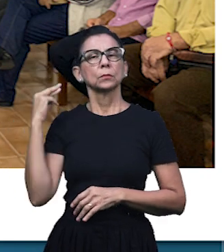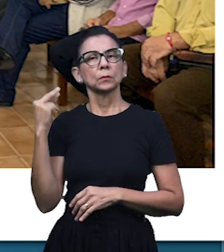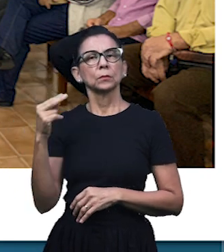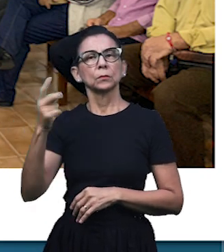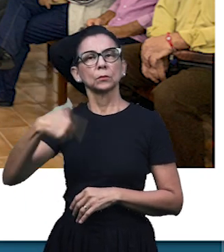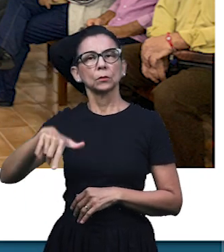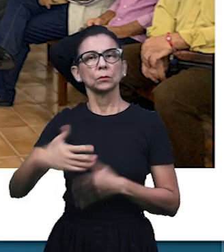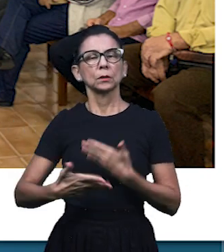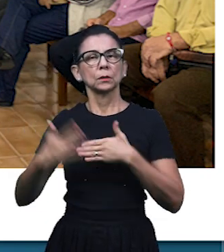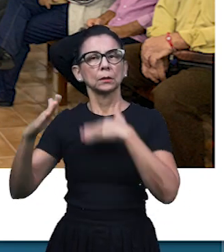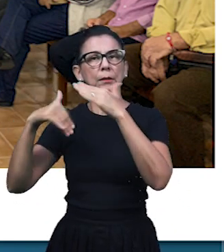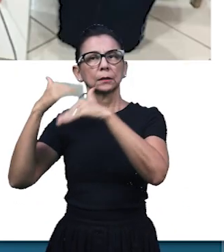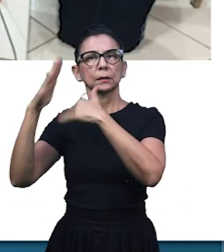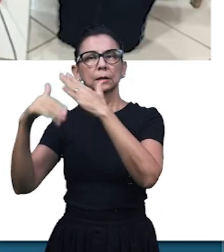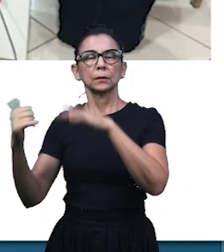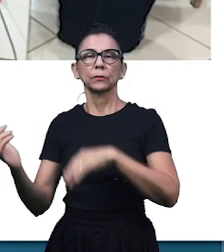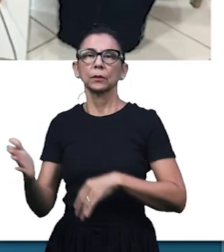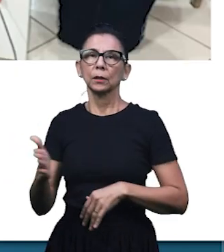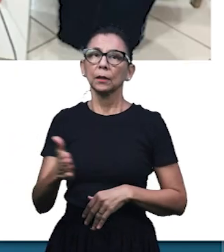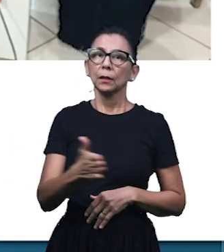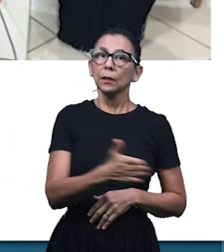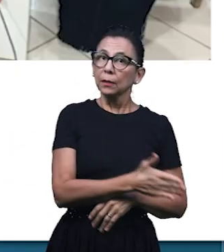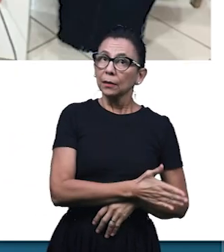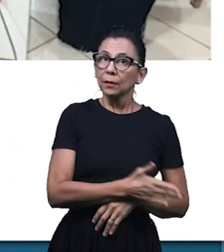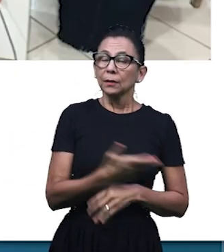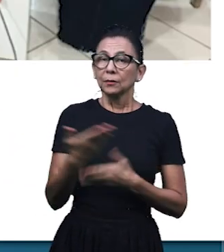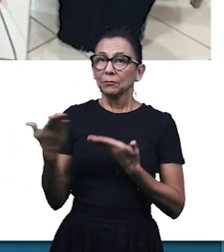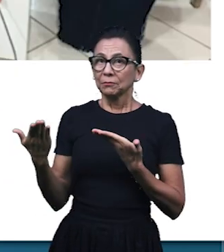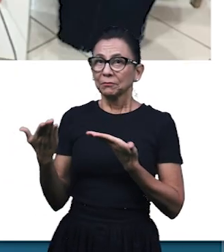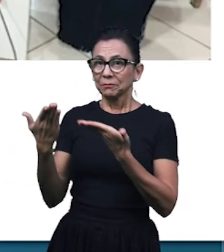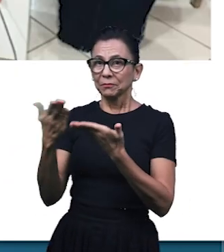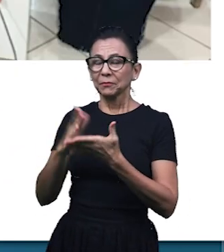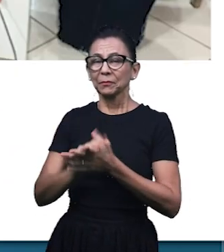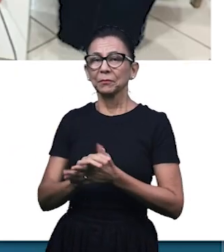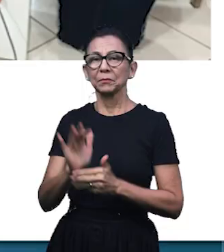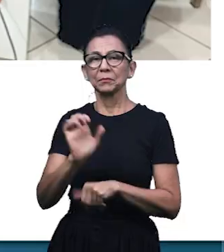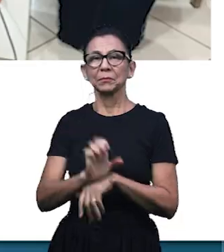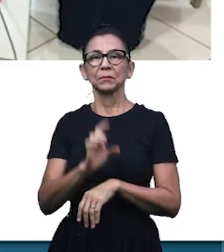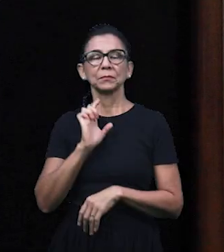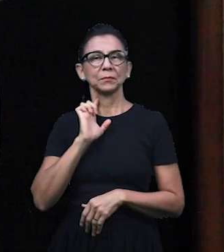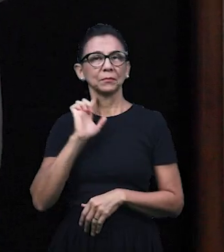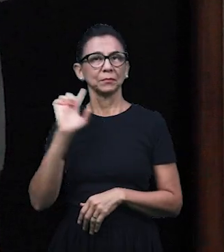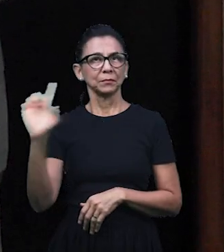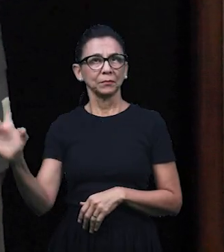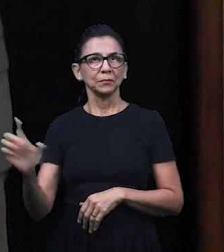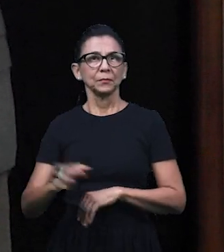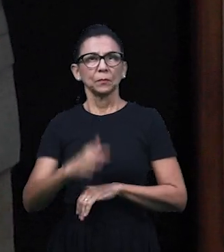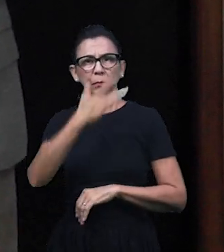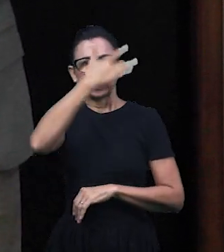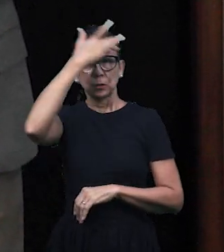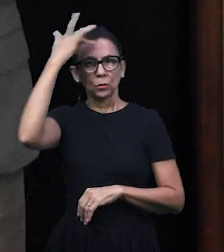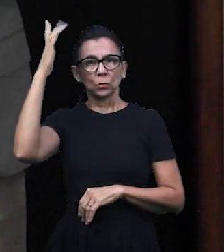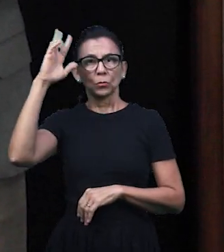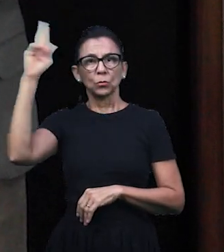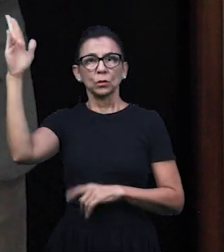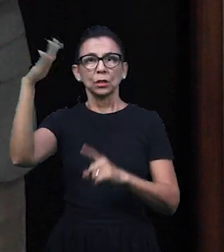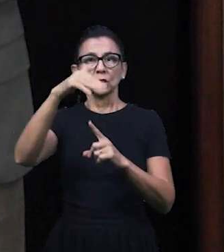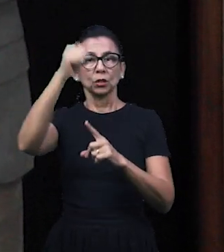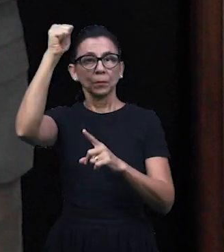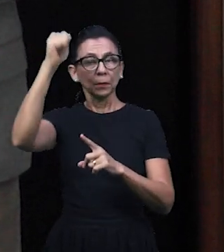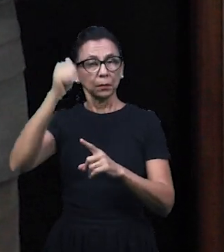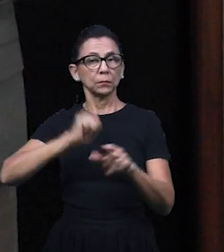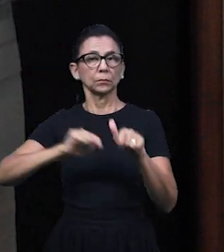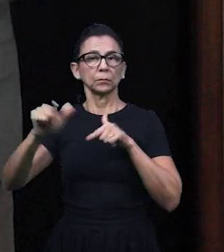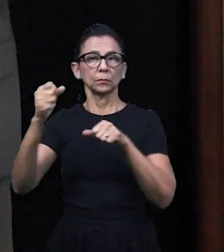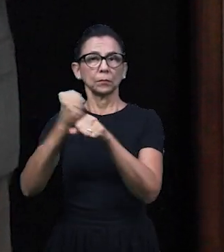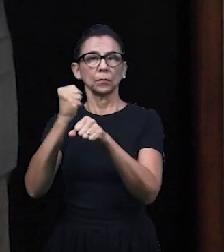no crescimento dos irmãos. Levantamento de servos para serviços na obra em Lajinha, Minas Gerais. E é importante nós frisarmos o